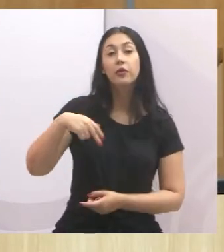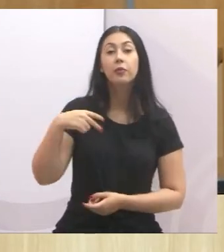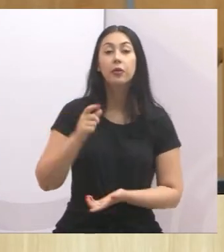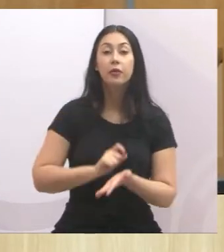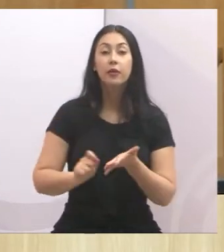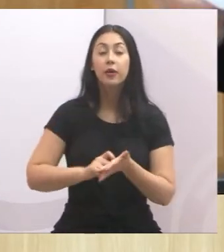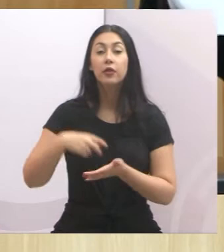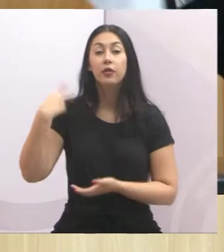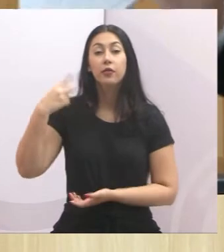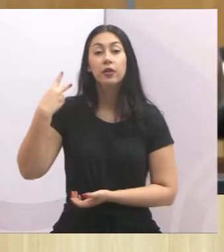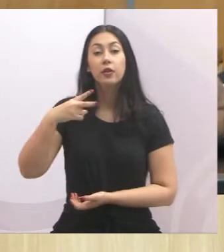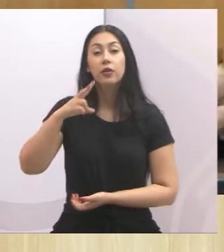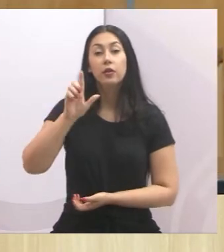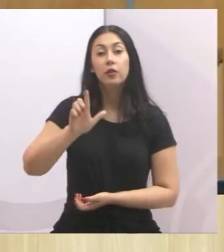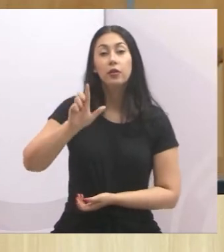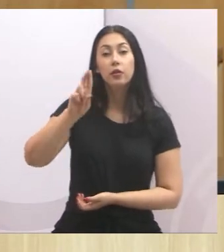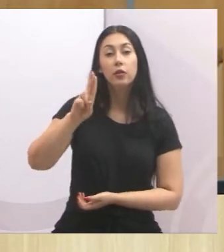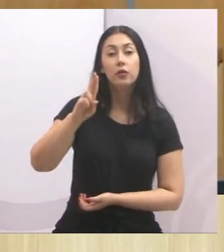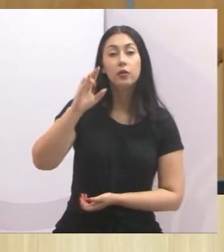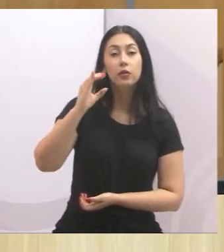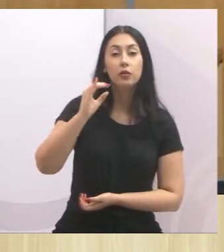autoria vereadora Lucimar Ponciano.